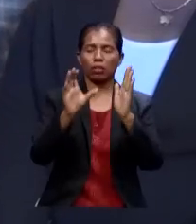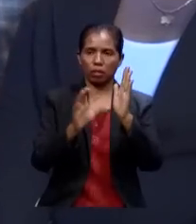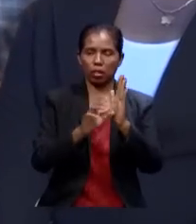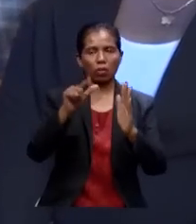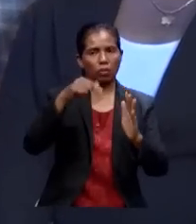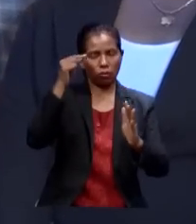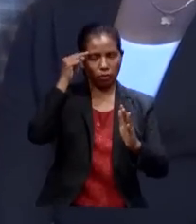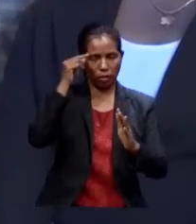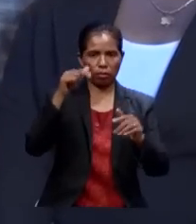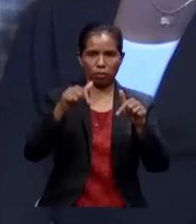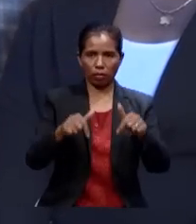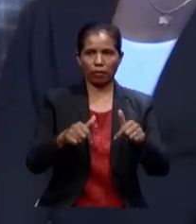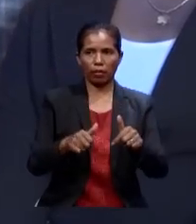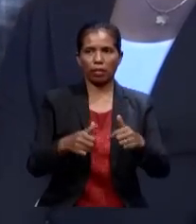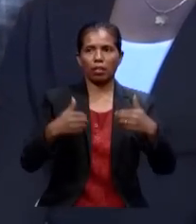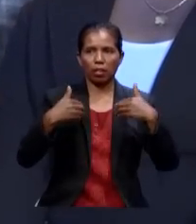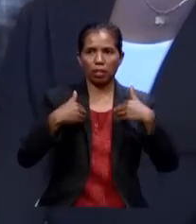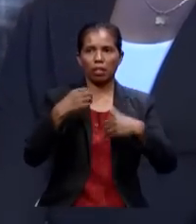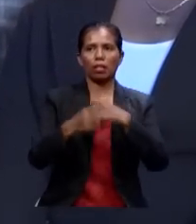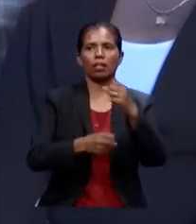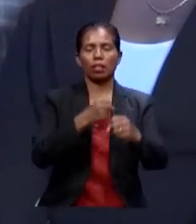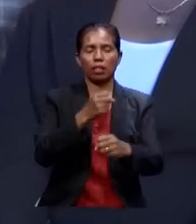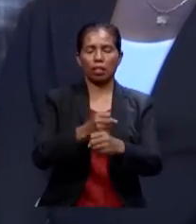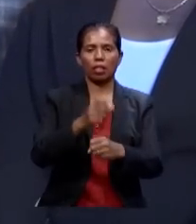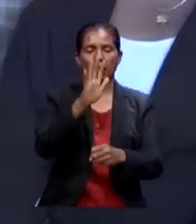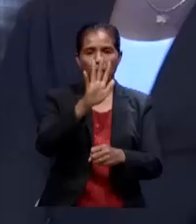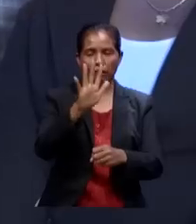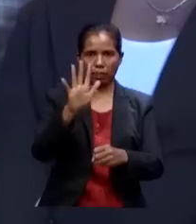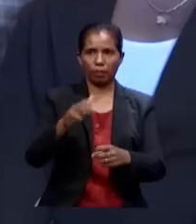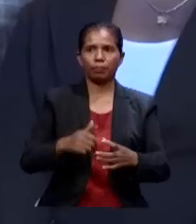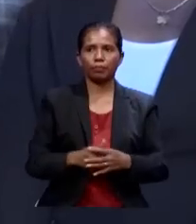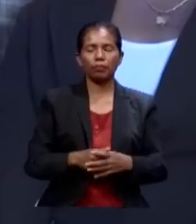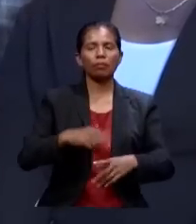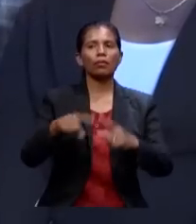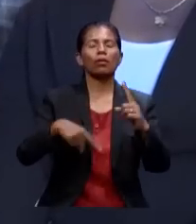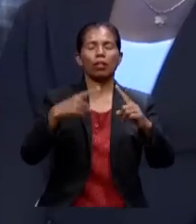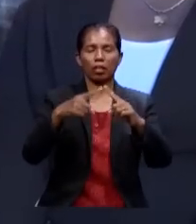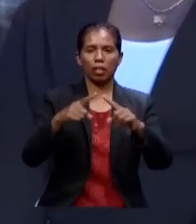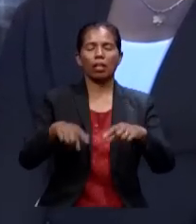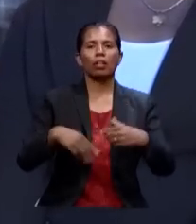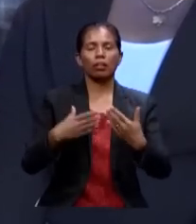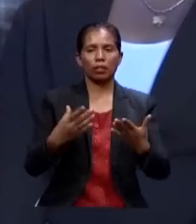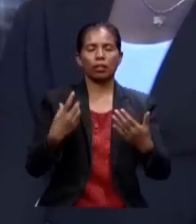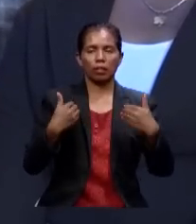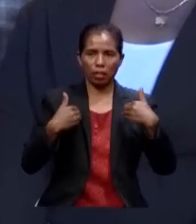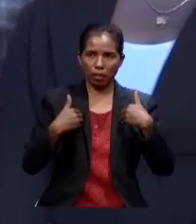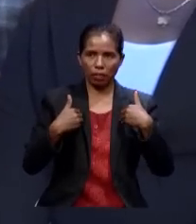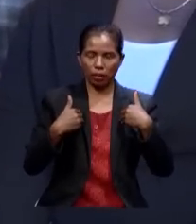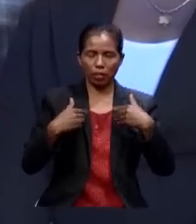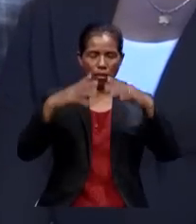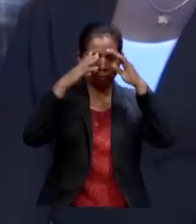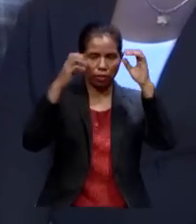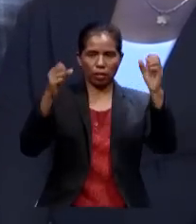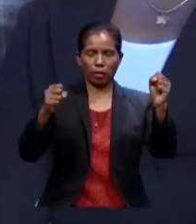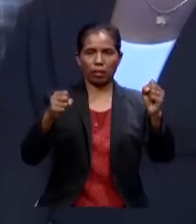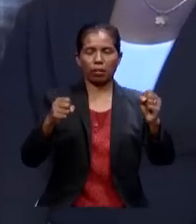ne ihatina lima lima ne laran. Banhira los maka ida ne atumusu ne senhor presidente